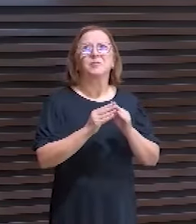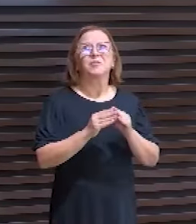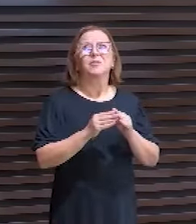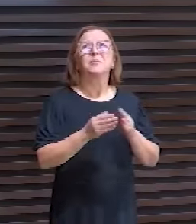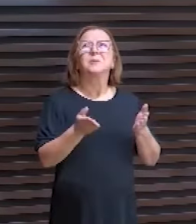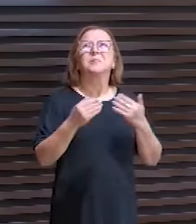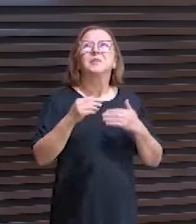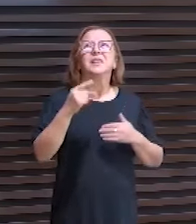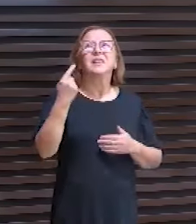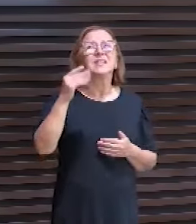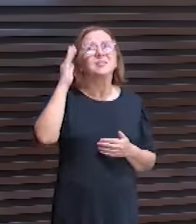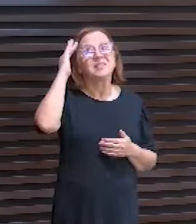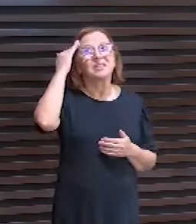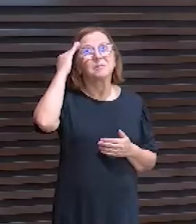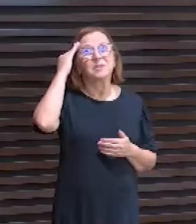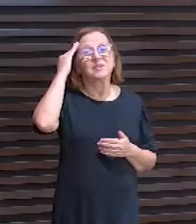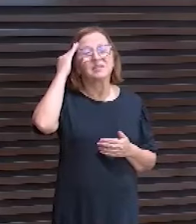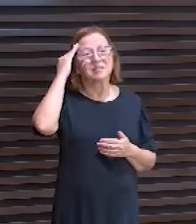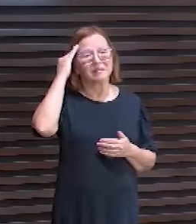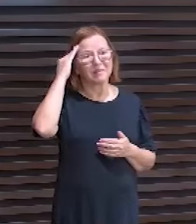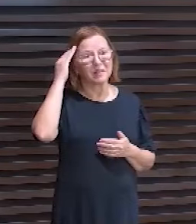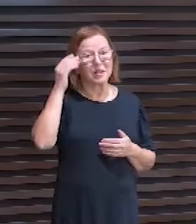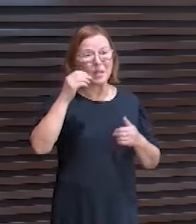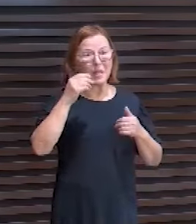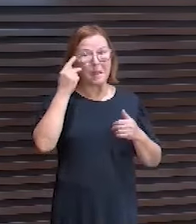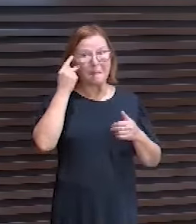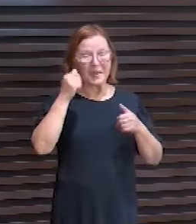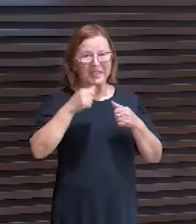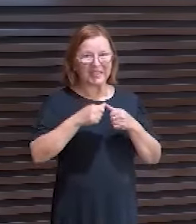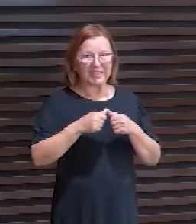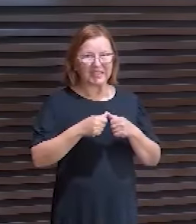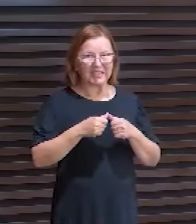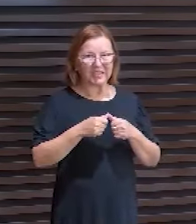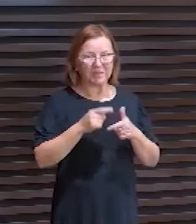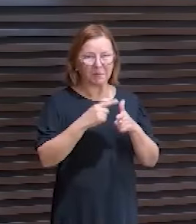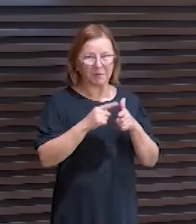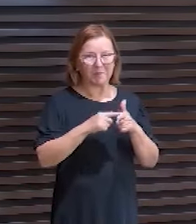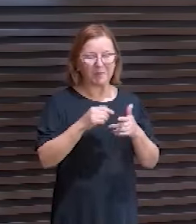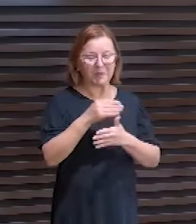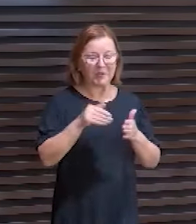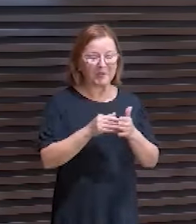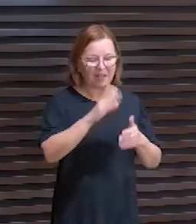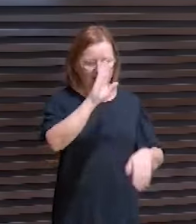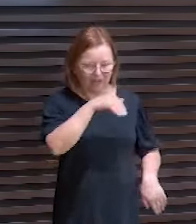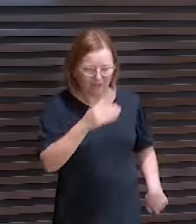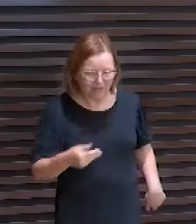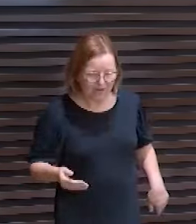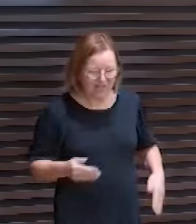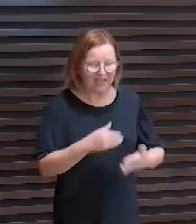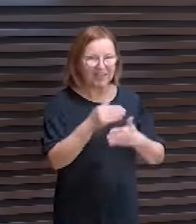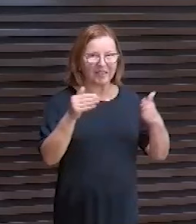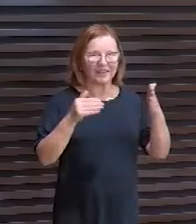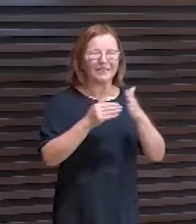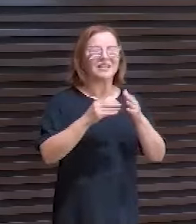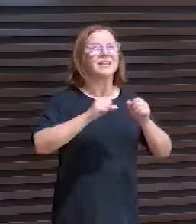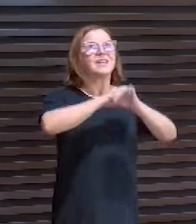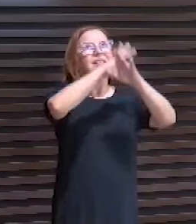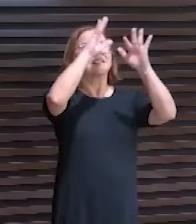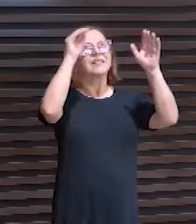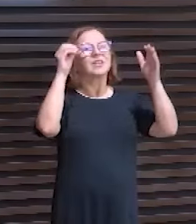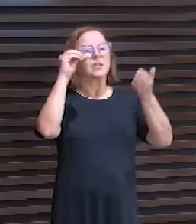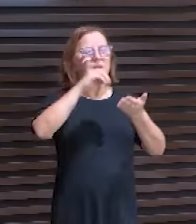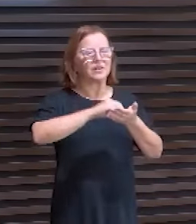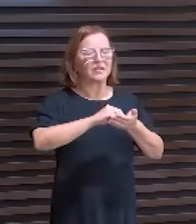discernimento para que nesta situação toda honra e toda glória sejam depositadas aos pés do